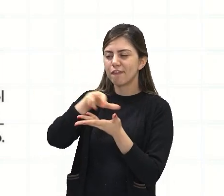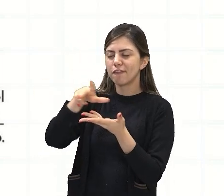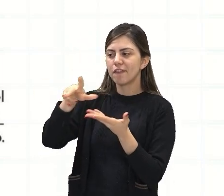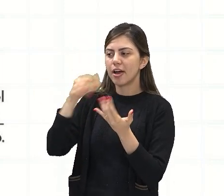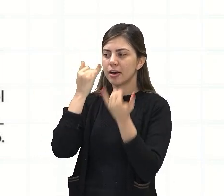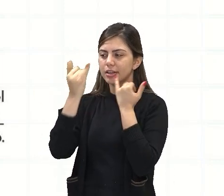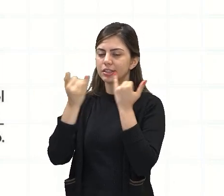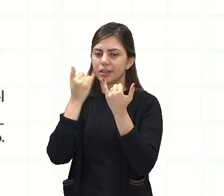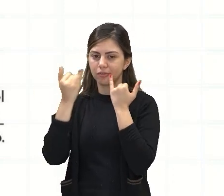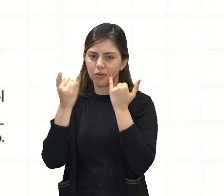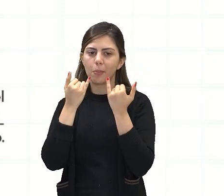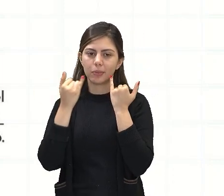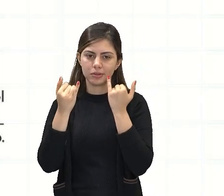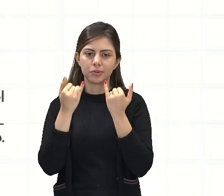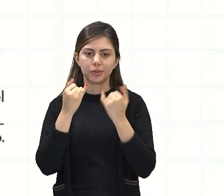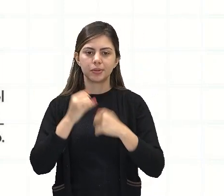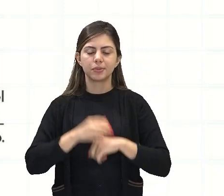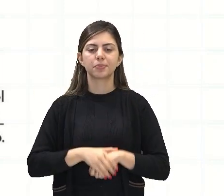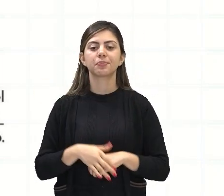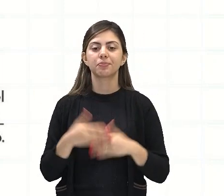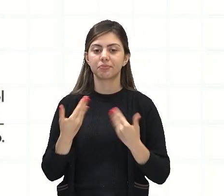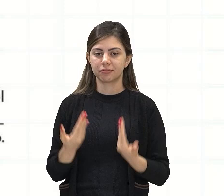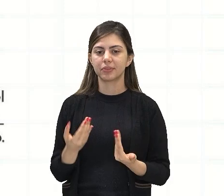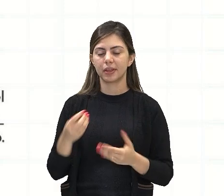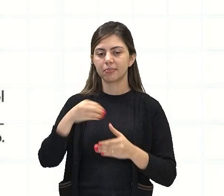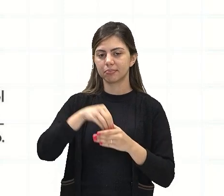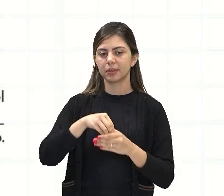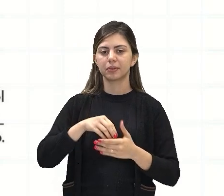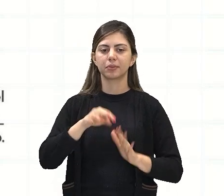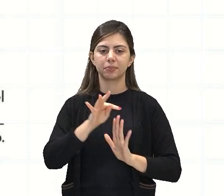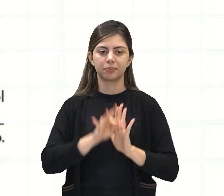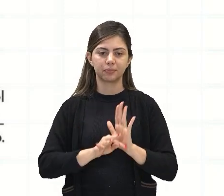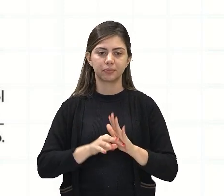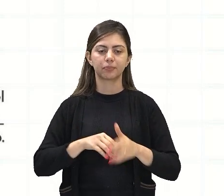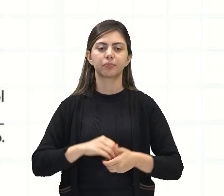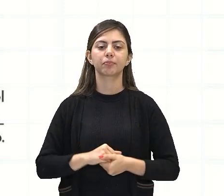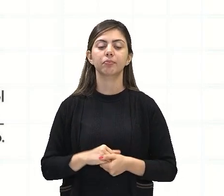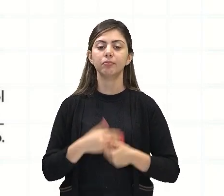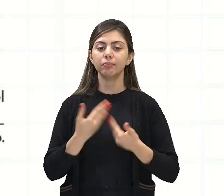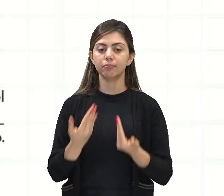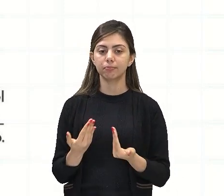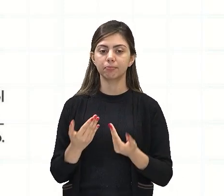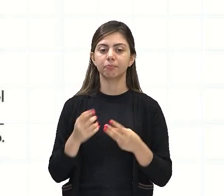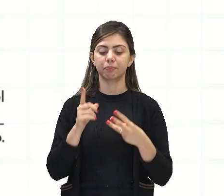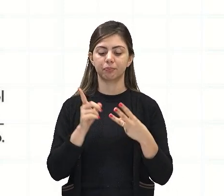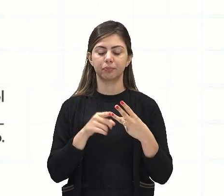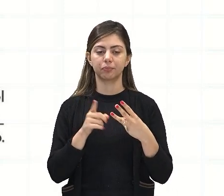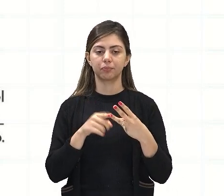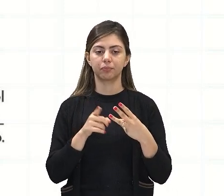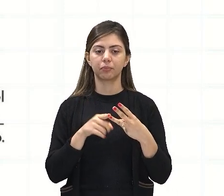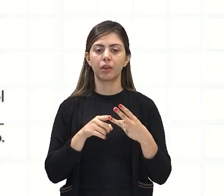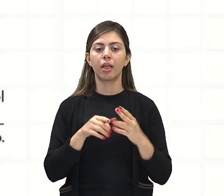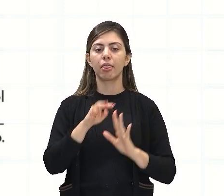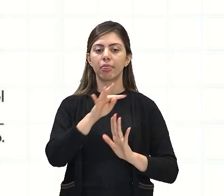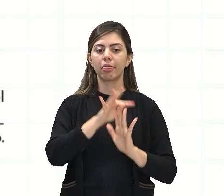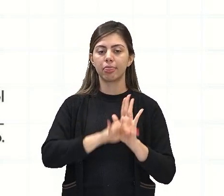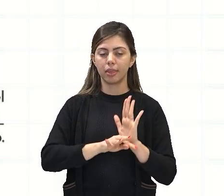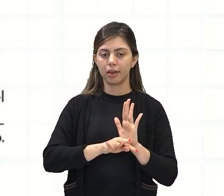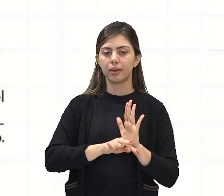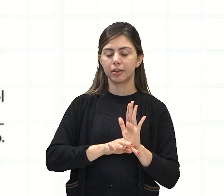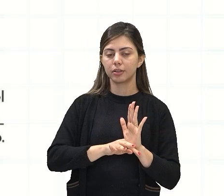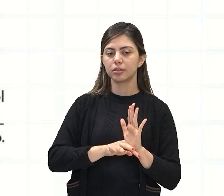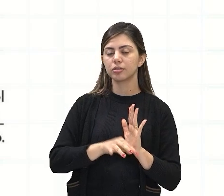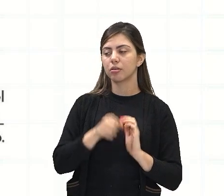elementos compondo, né, esta informação. No texto opinativo, o texto jornalístico também pode ser